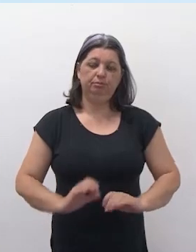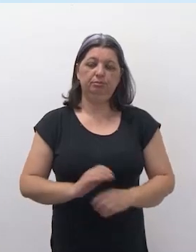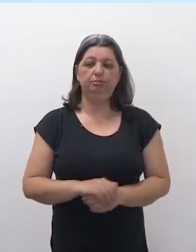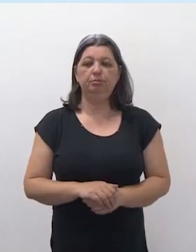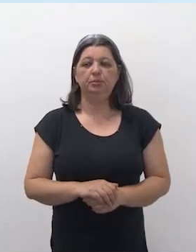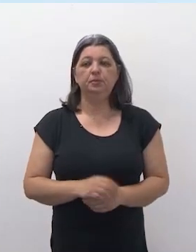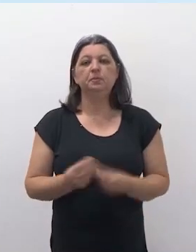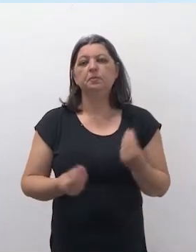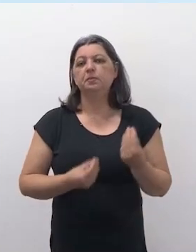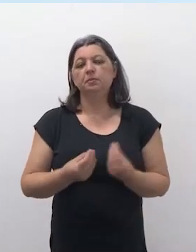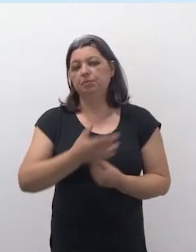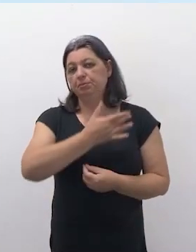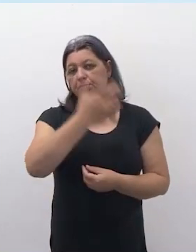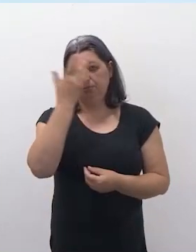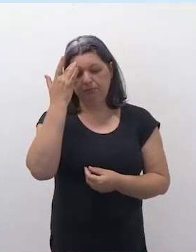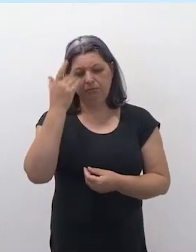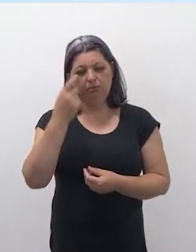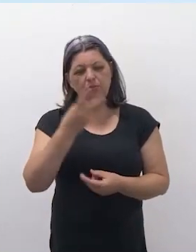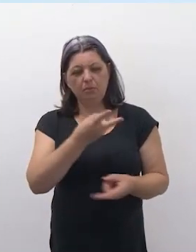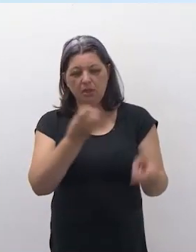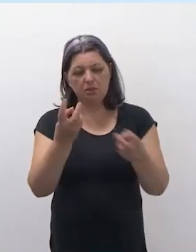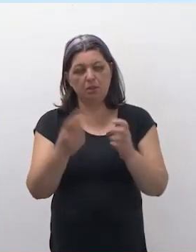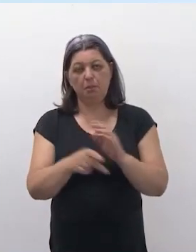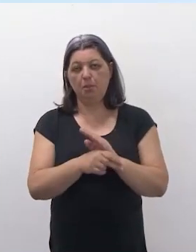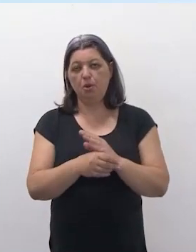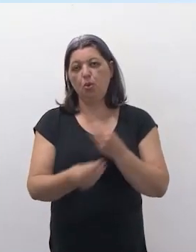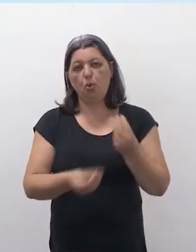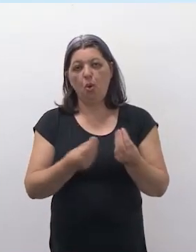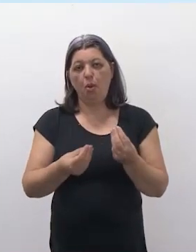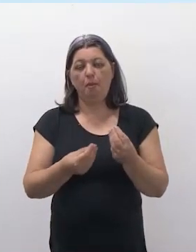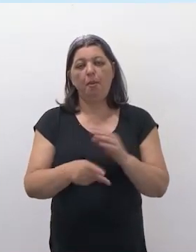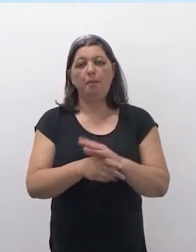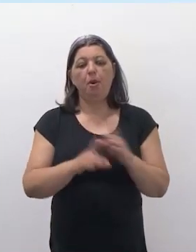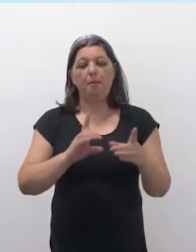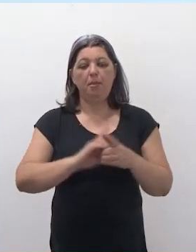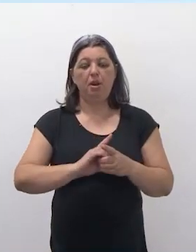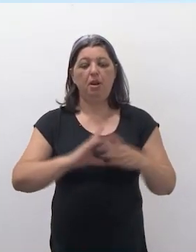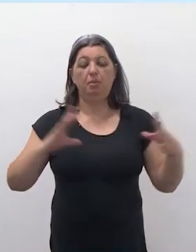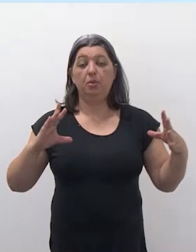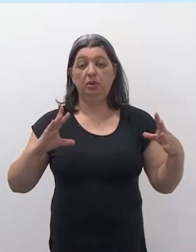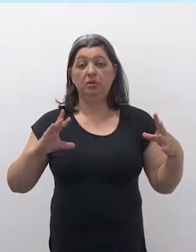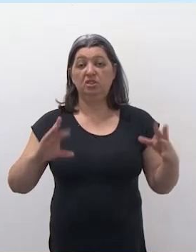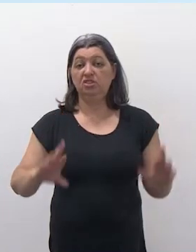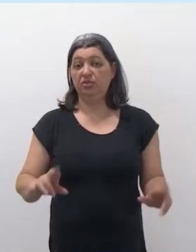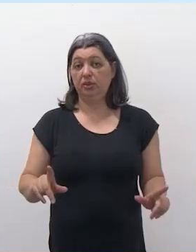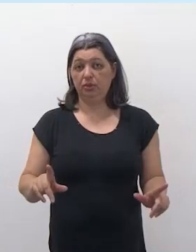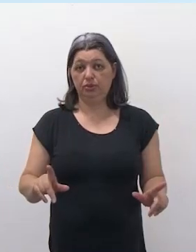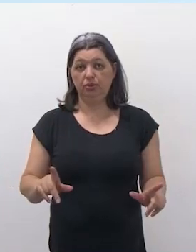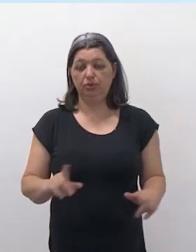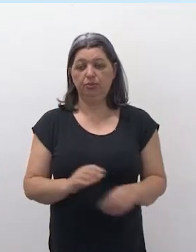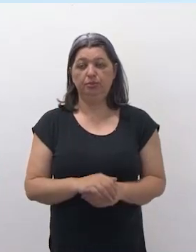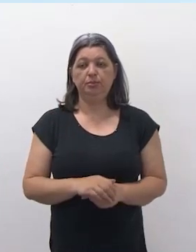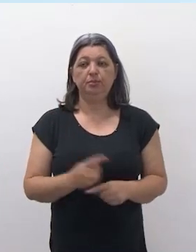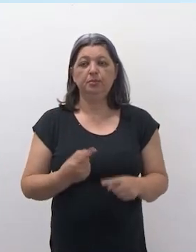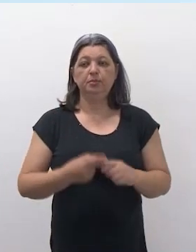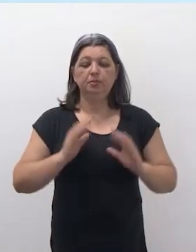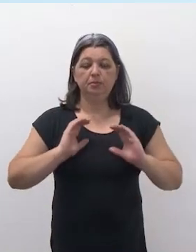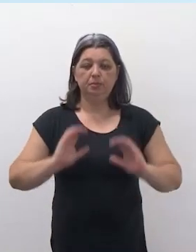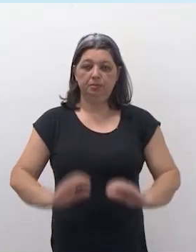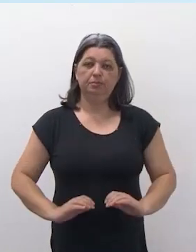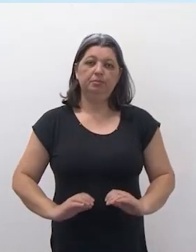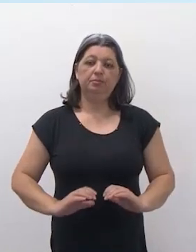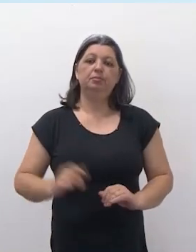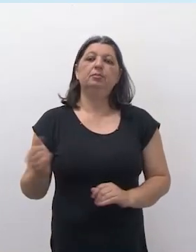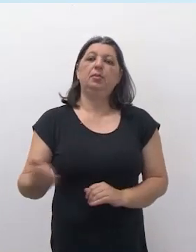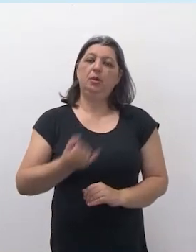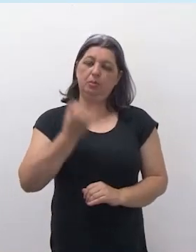gente vê a democracia com outros olhos. E, por falar em democracia, então a cidadania ela é